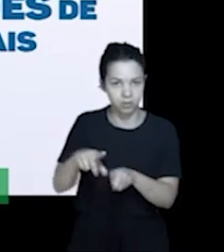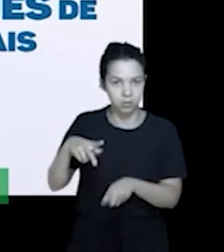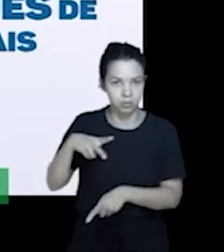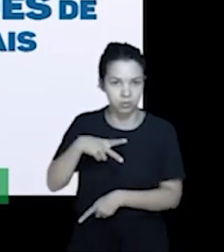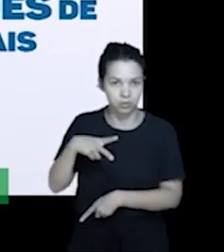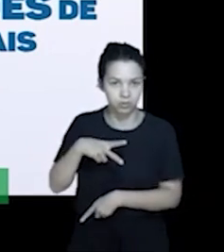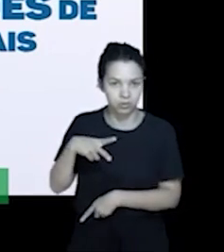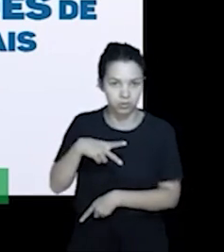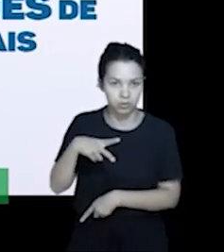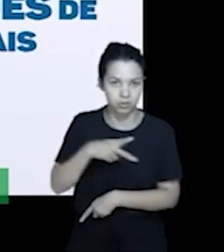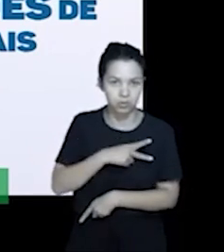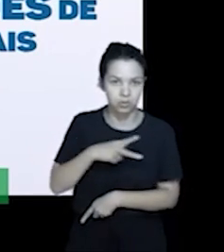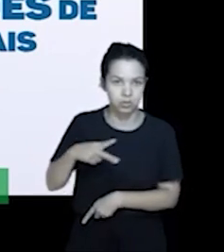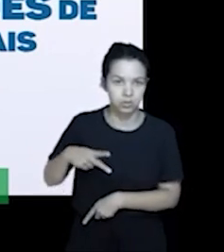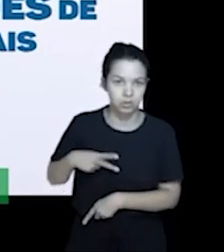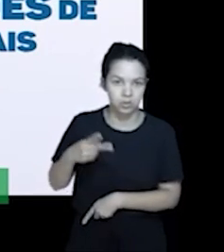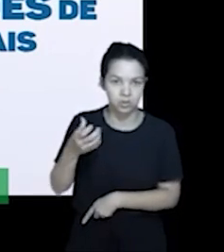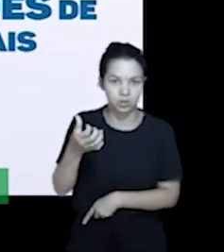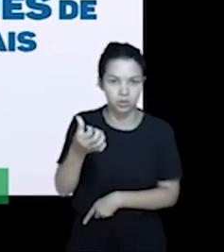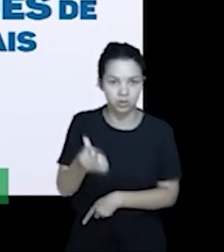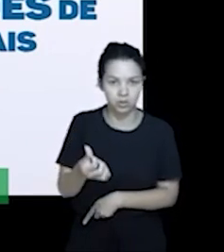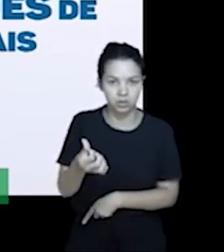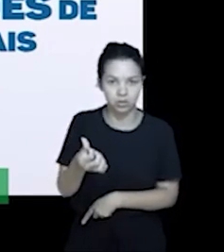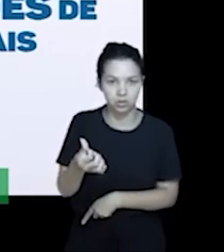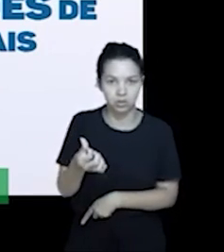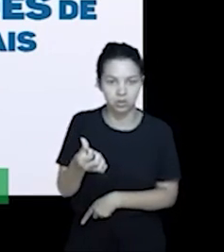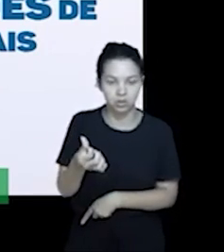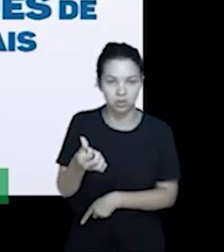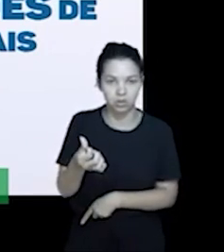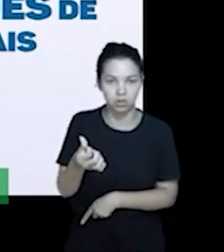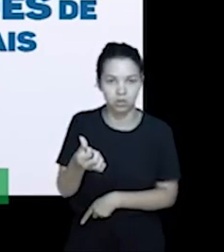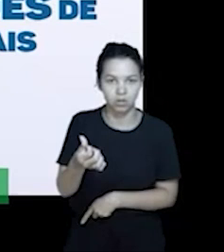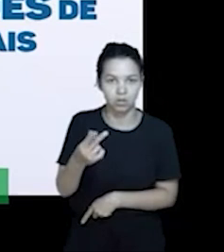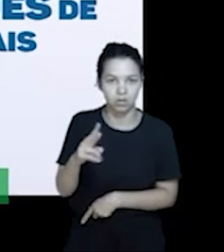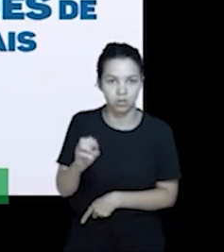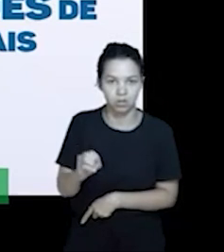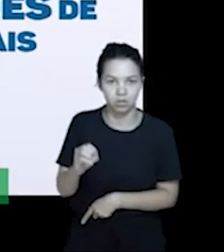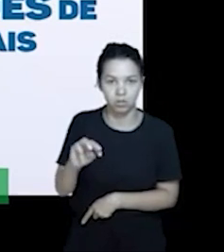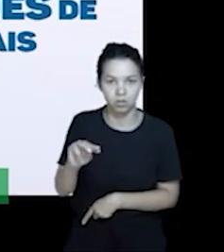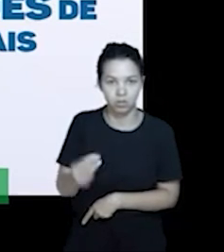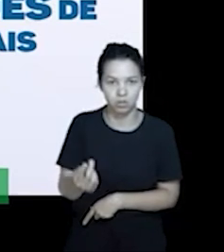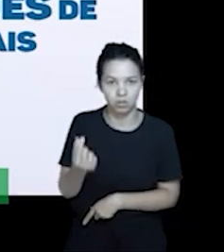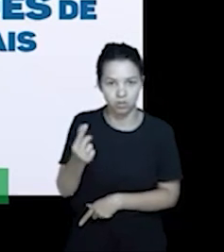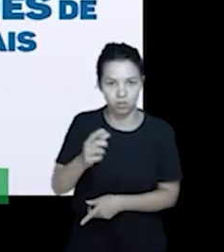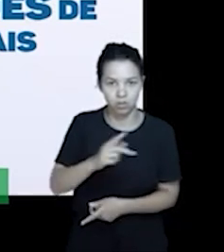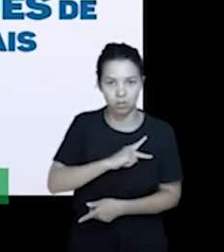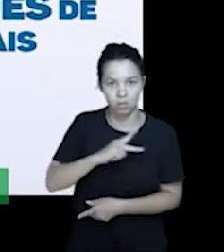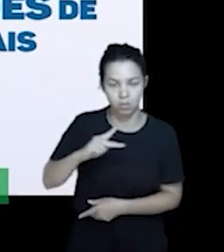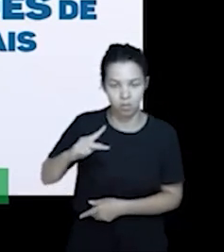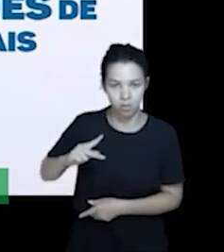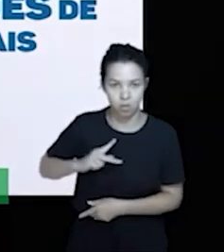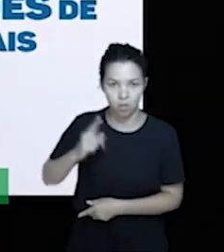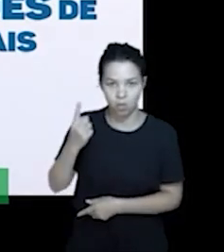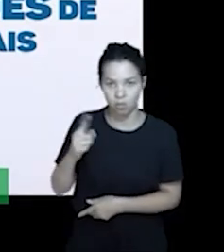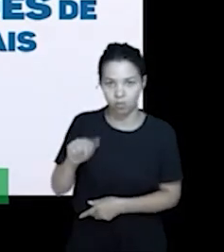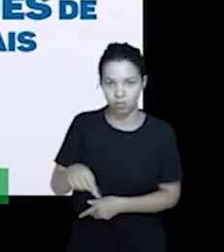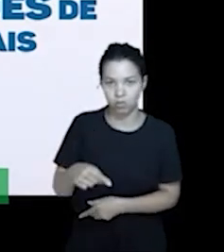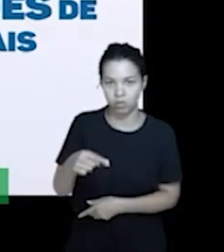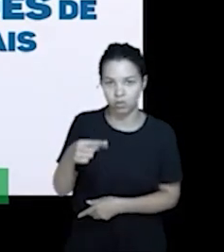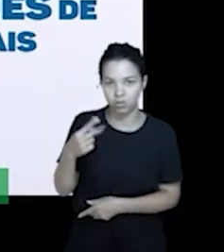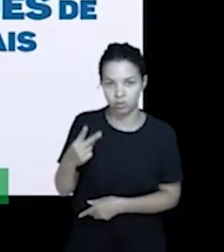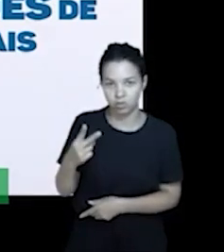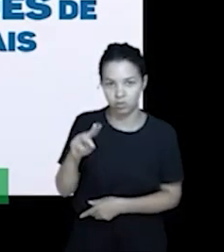625 milhões de reais de investimento público e 1,2 bilhões de reais de investimento